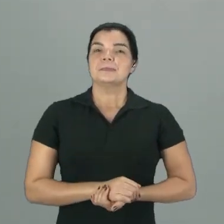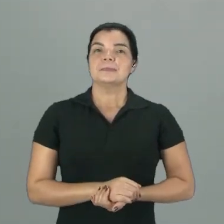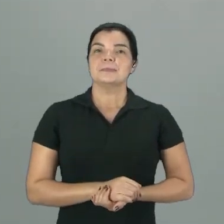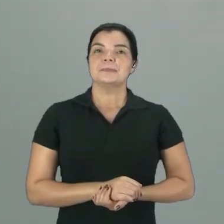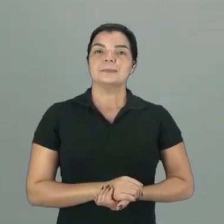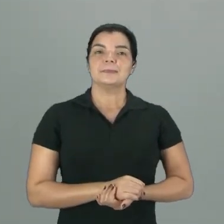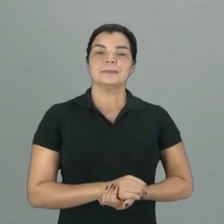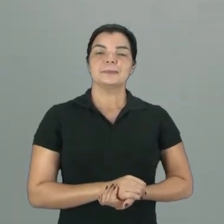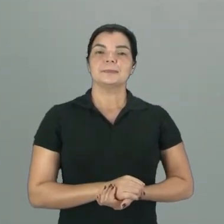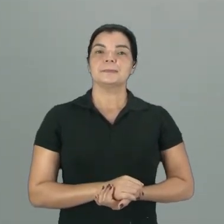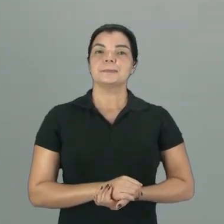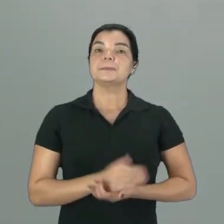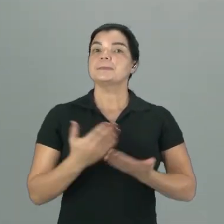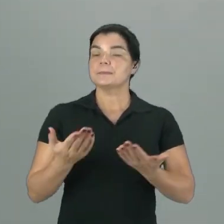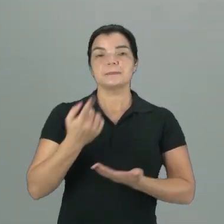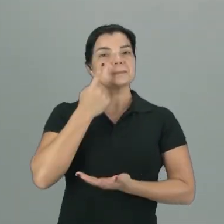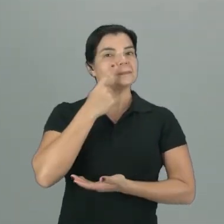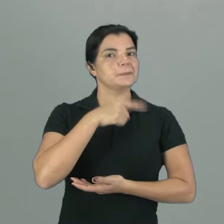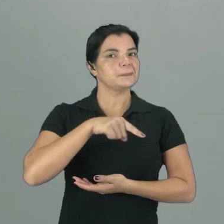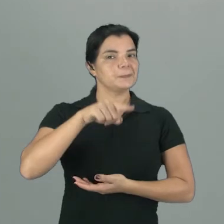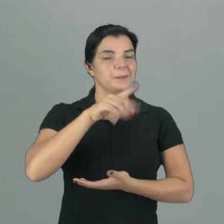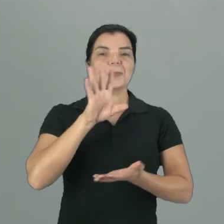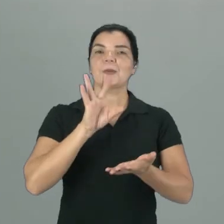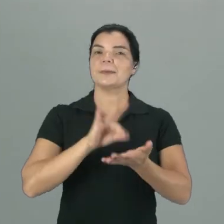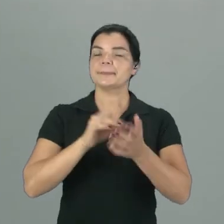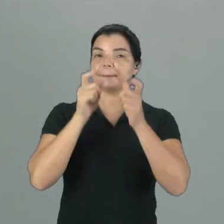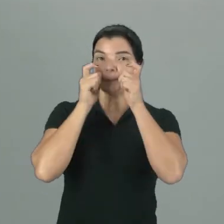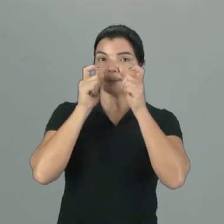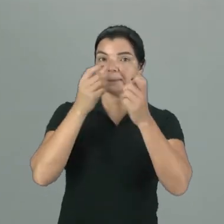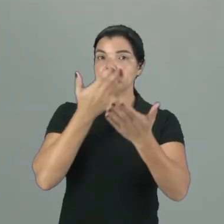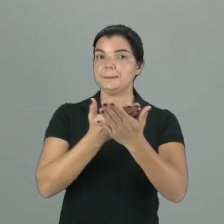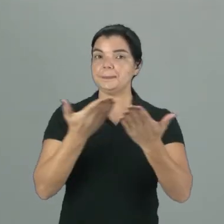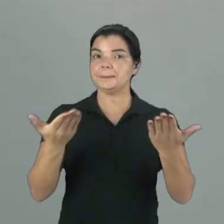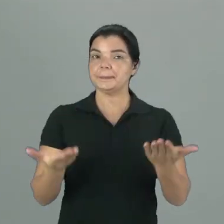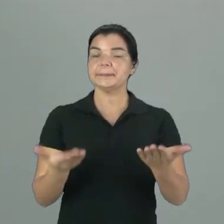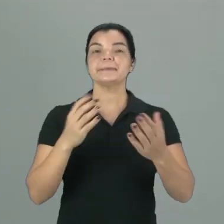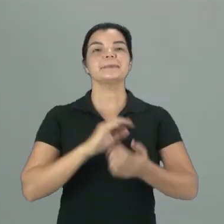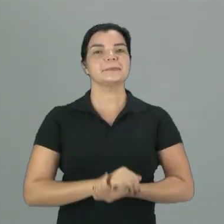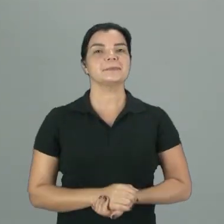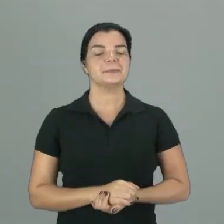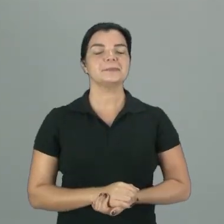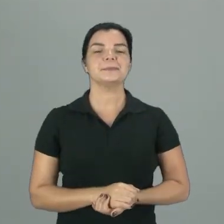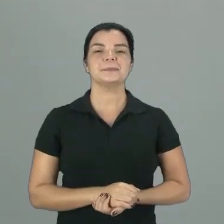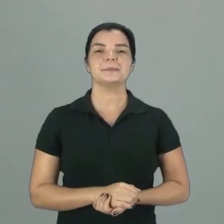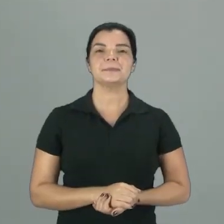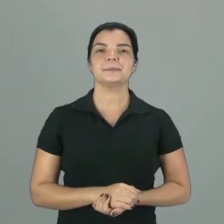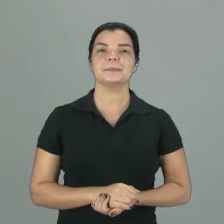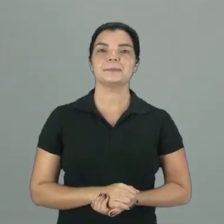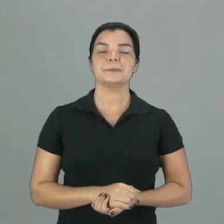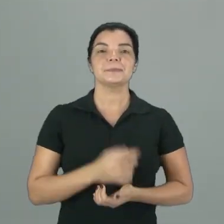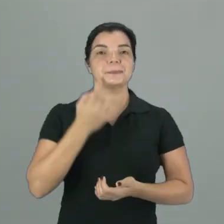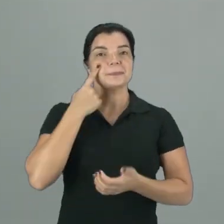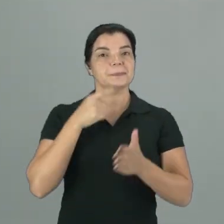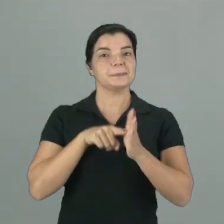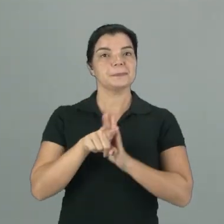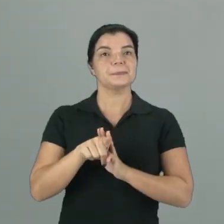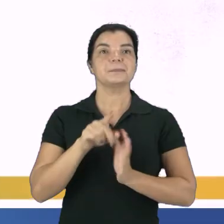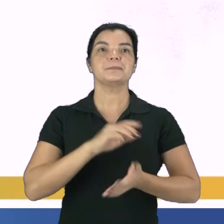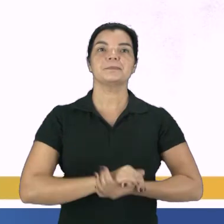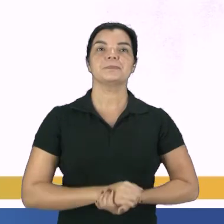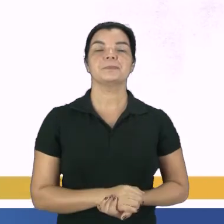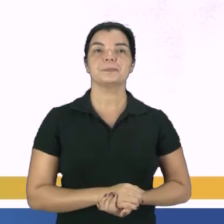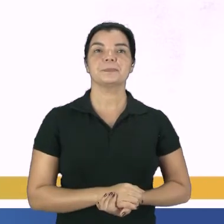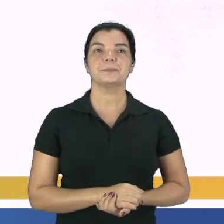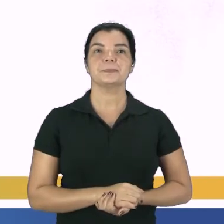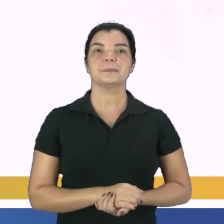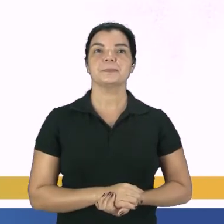nossa atividade, para ver se vocês estão realmente atentos à nossa aula de hoje, né, prestando bastante atenção. Vamos lá? Então,